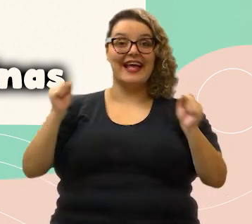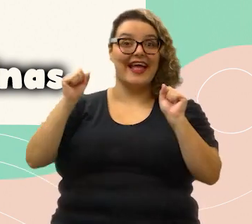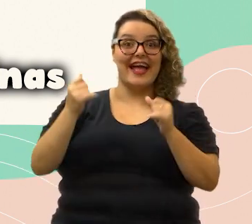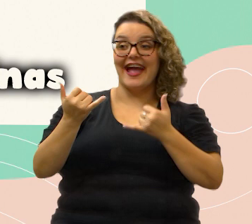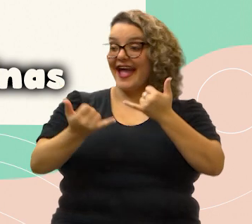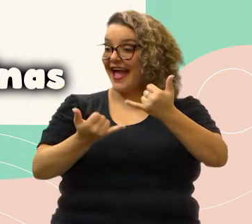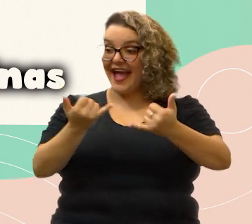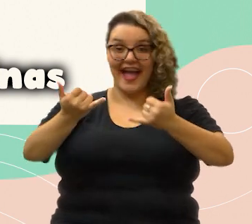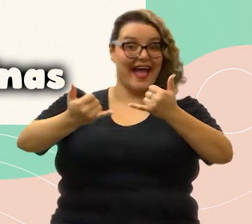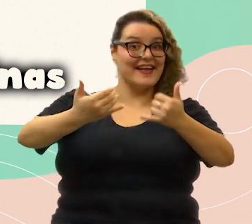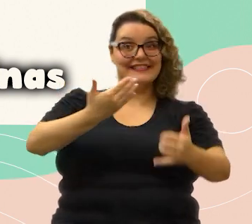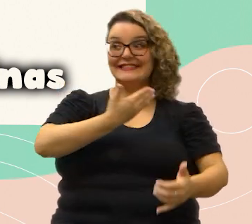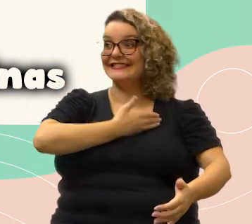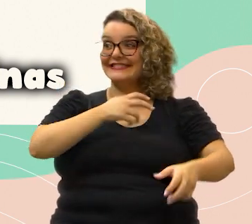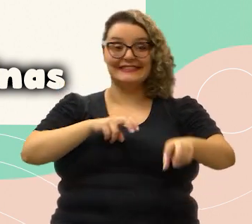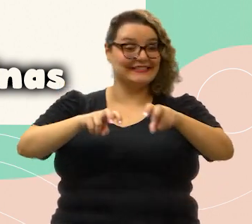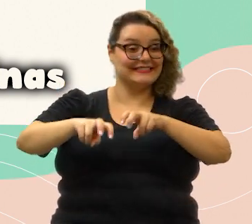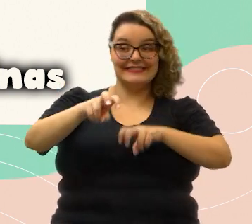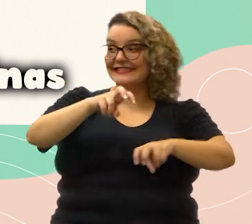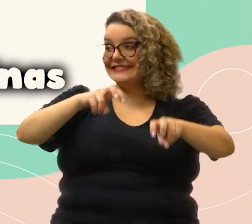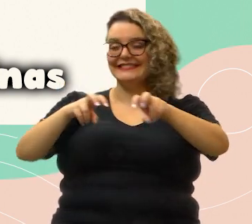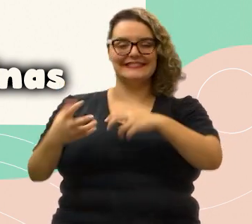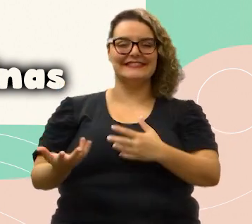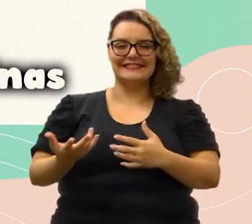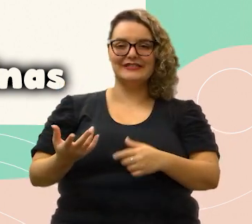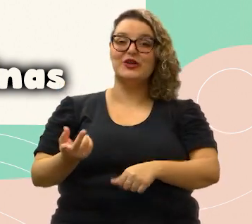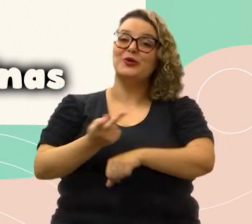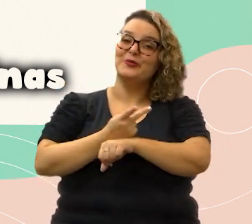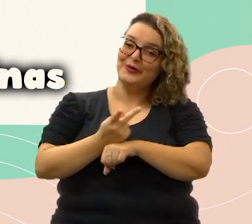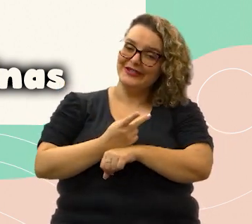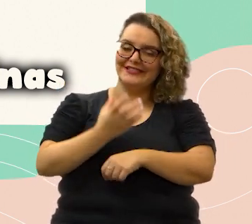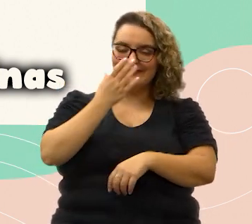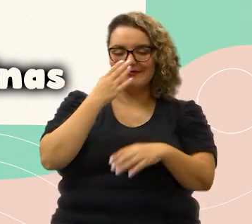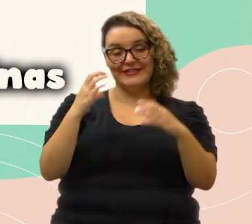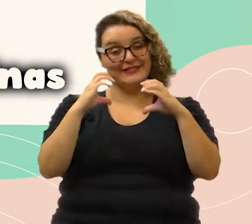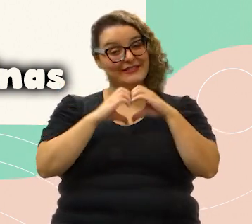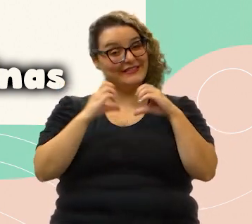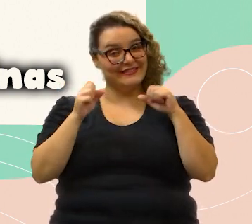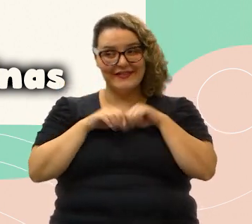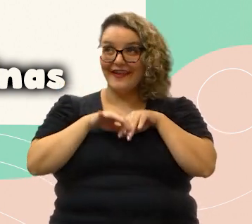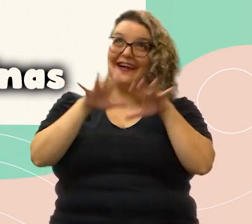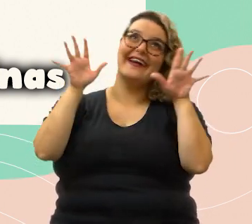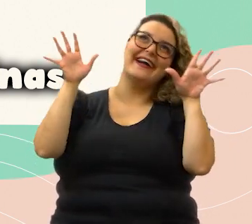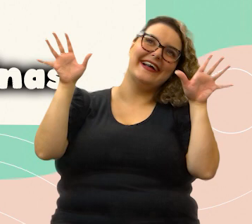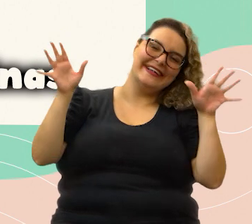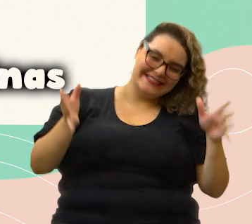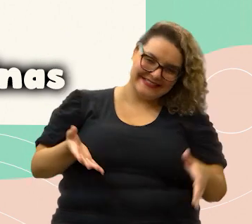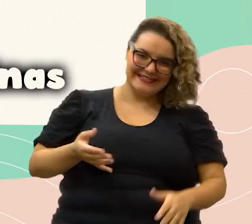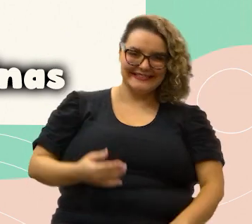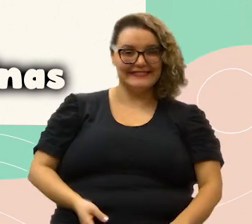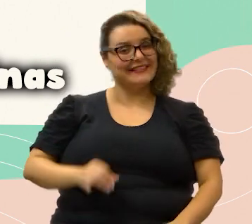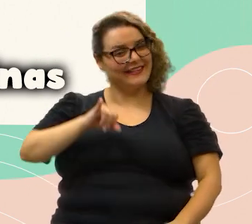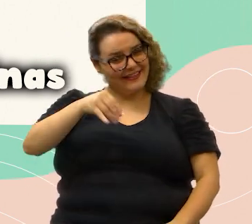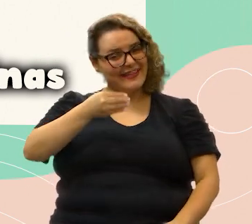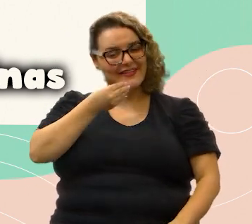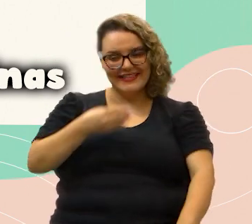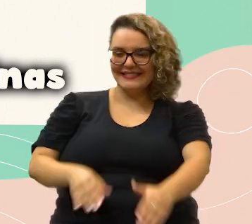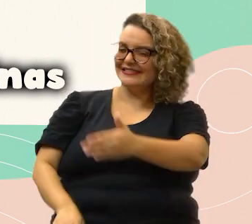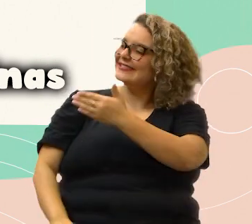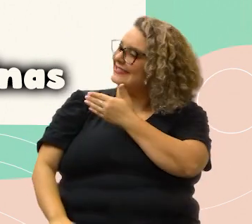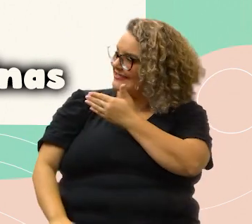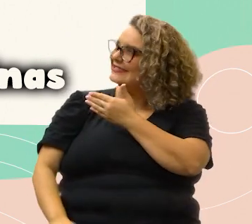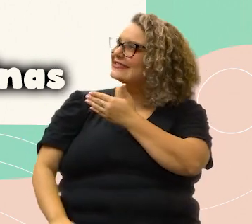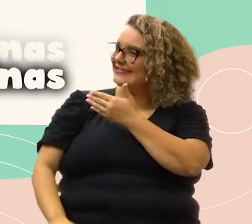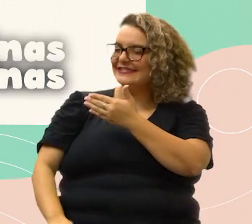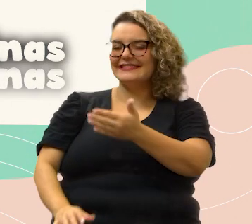adora brincar e fazer amizades. Se você procura um doguinho cheio de amor para dar e vender, dê uma oportunidade para